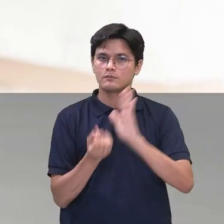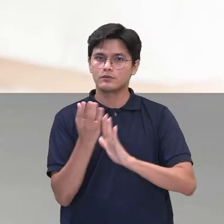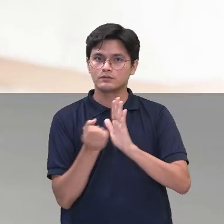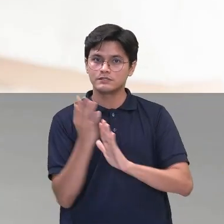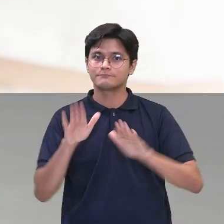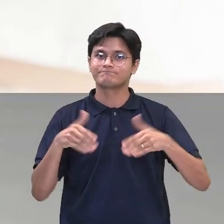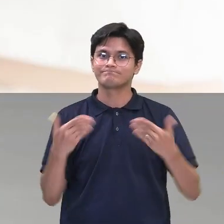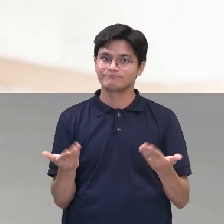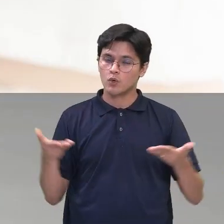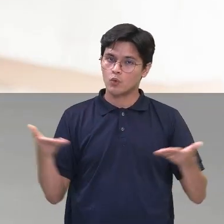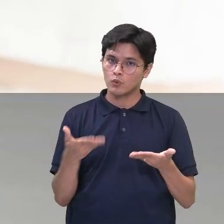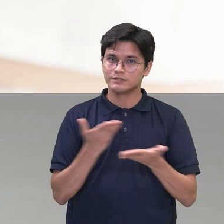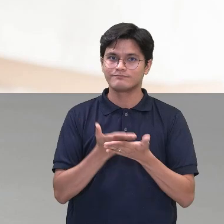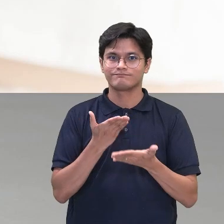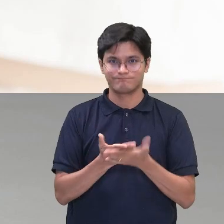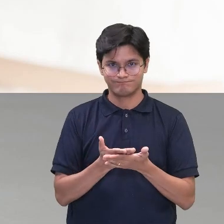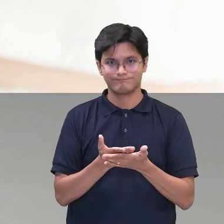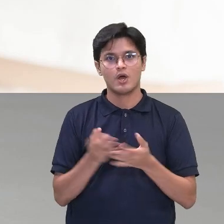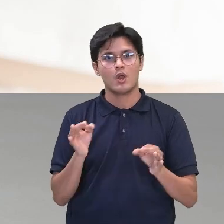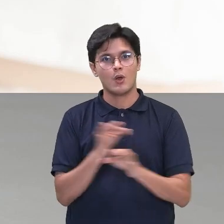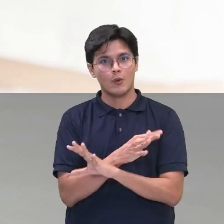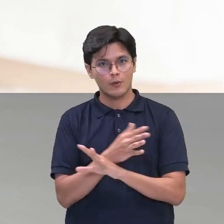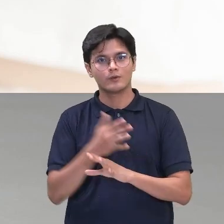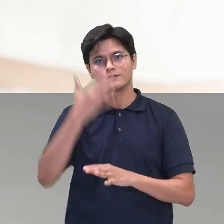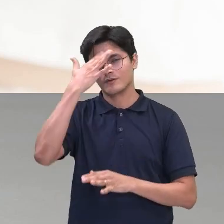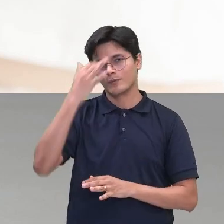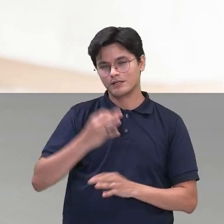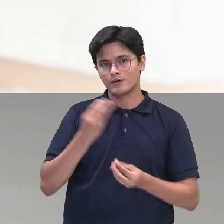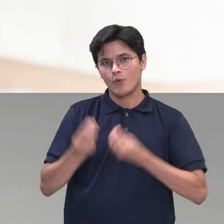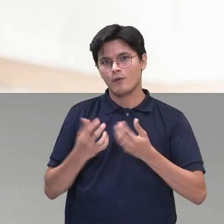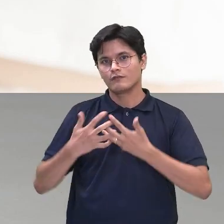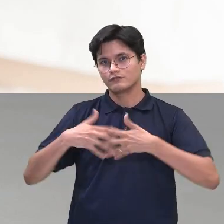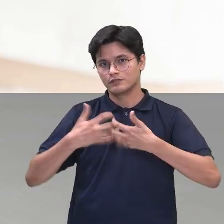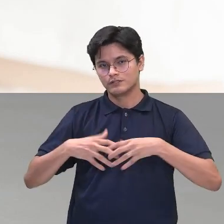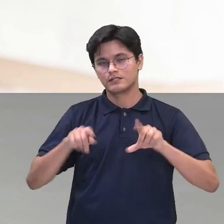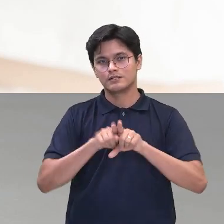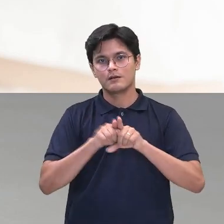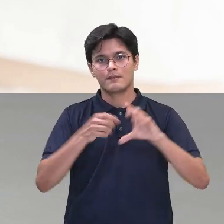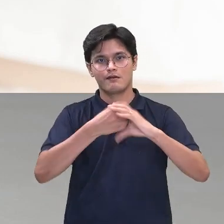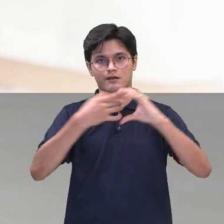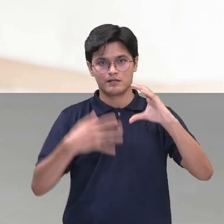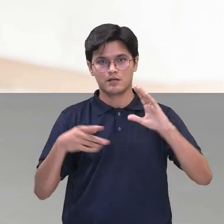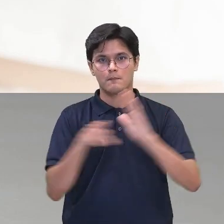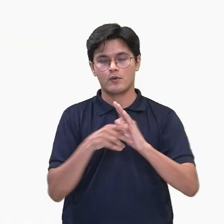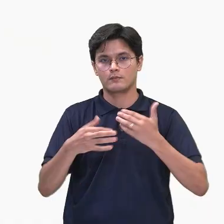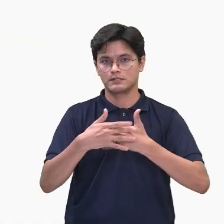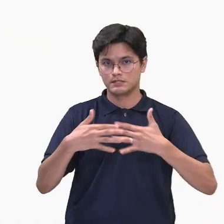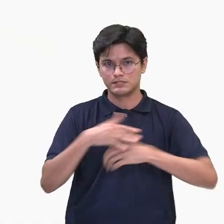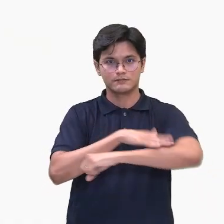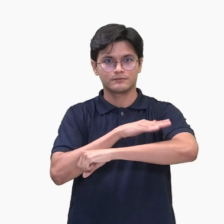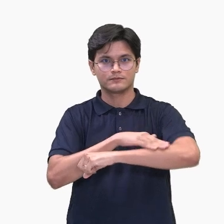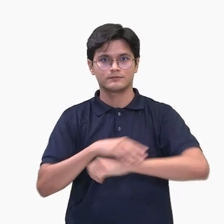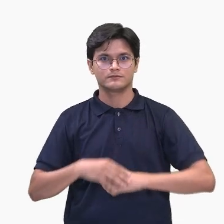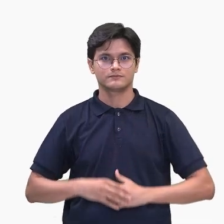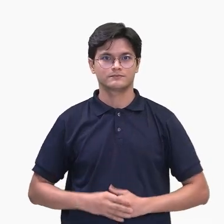a nossa aula, a gente pôde compreender um pouco mais do funcionamento e das características do tecido epitelial.